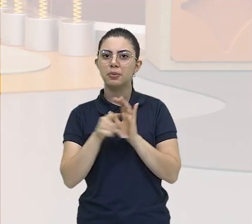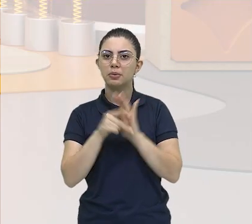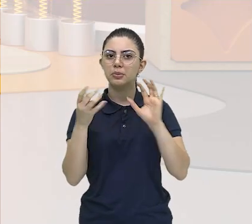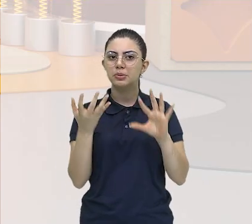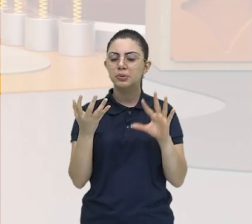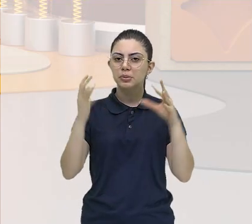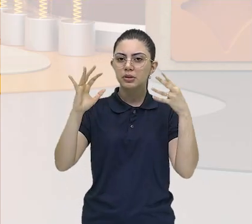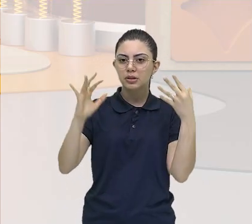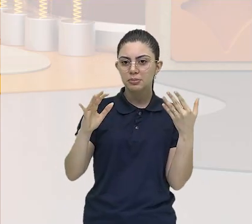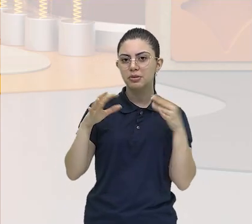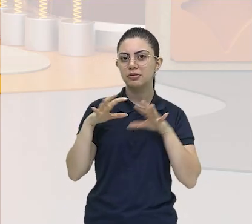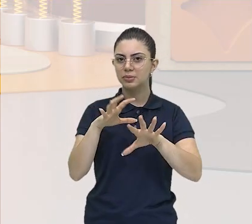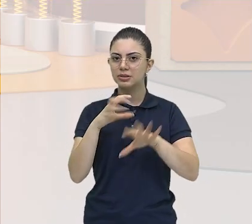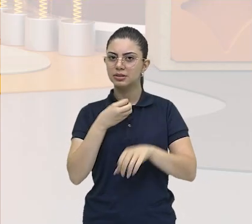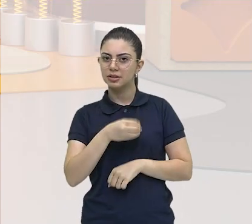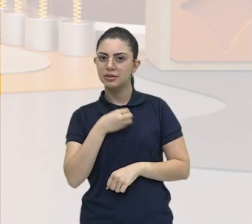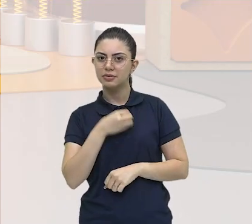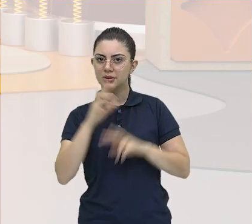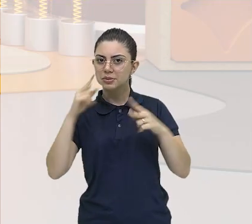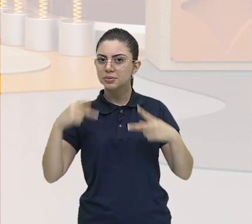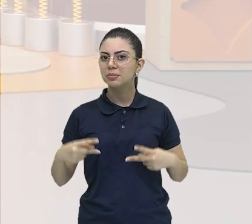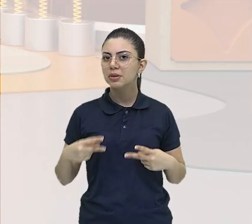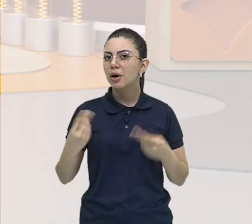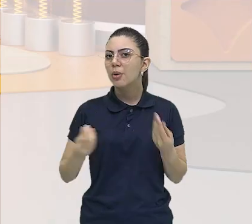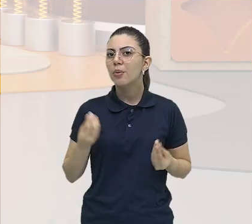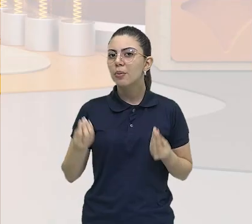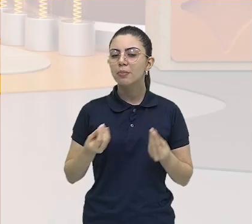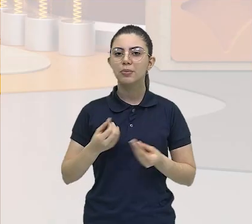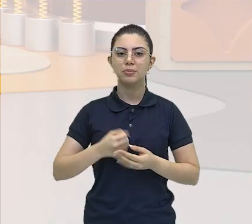nos habitats dos seres vivos?